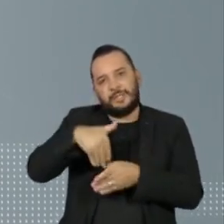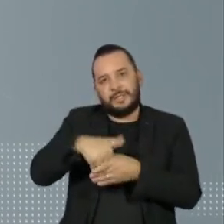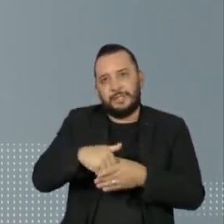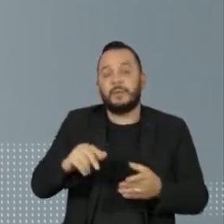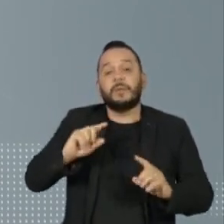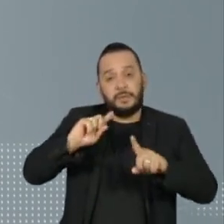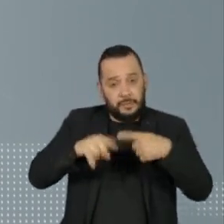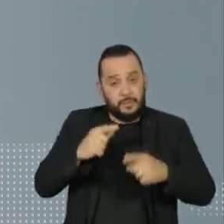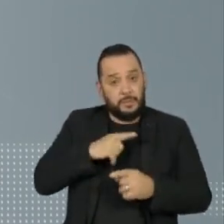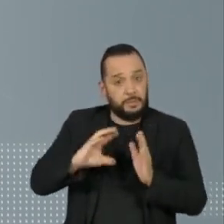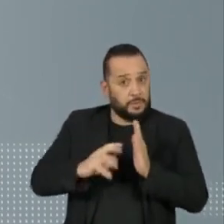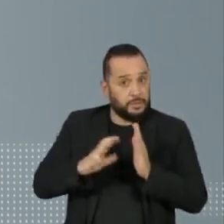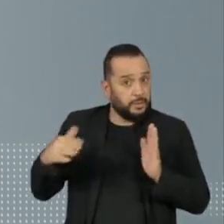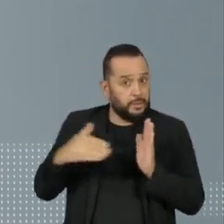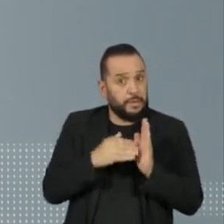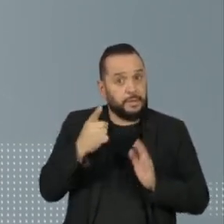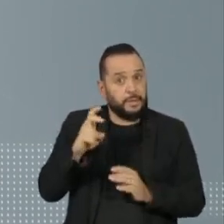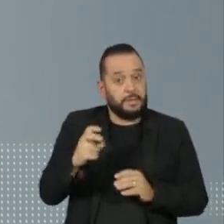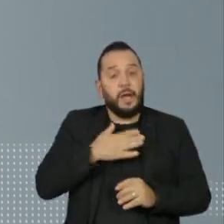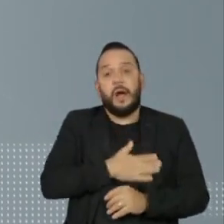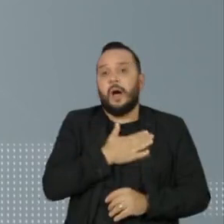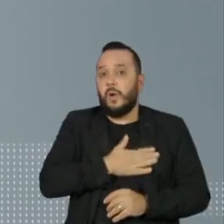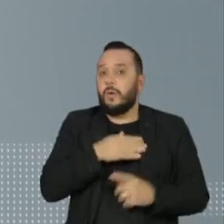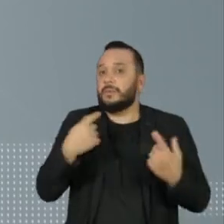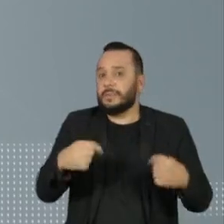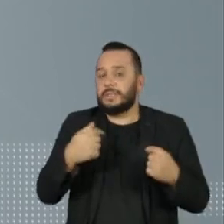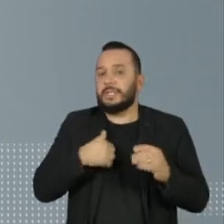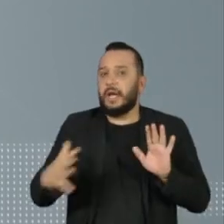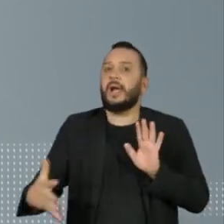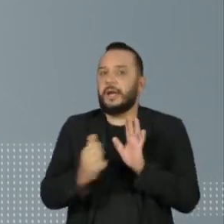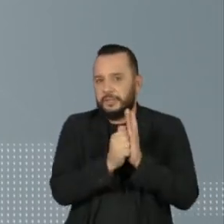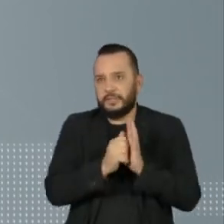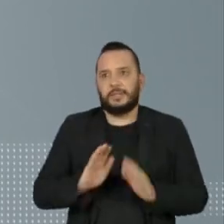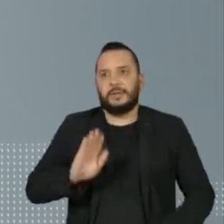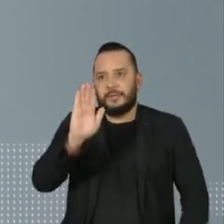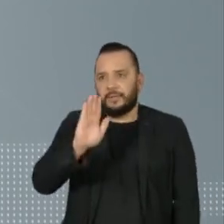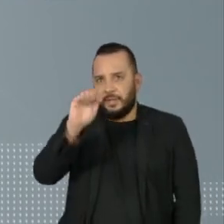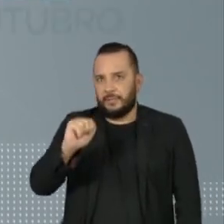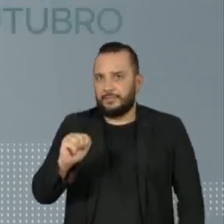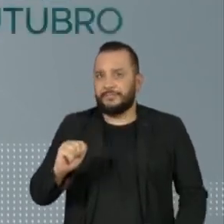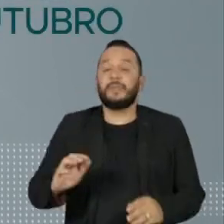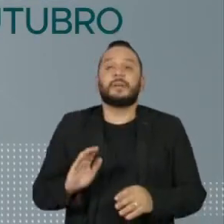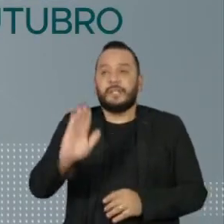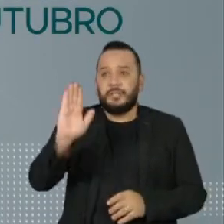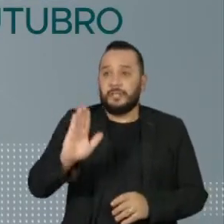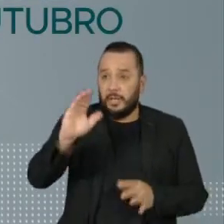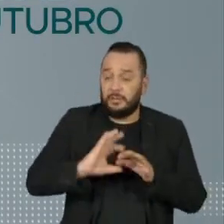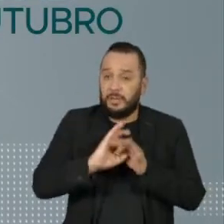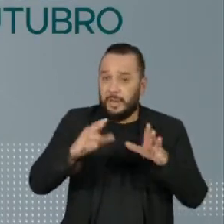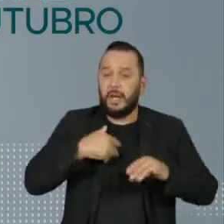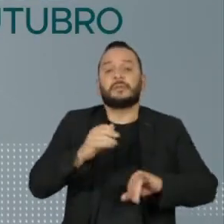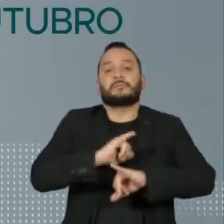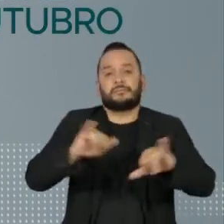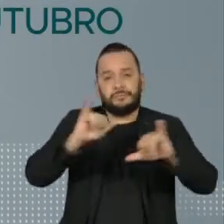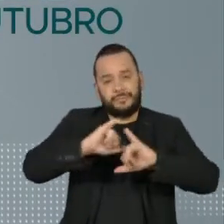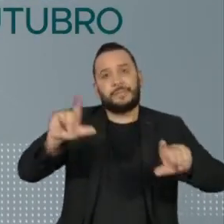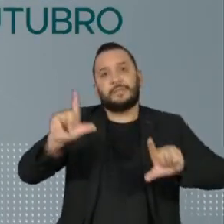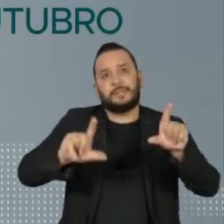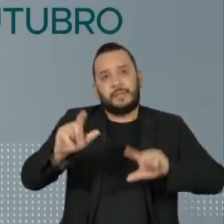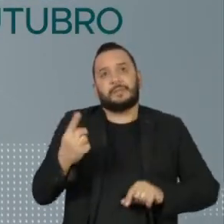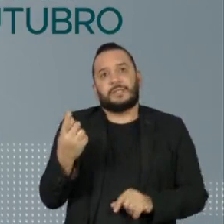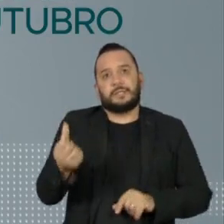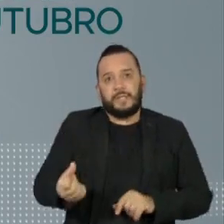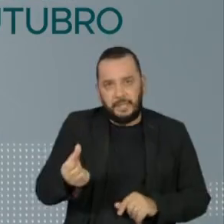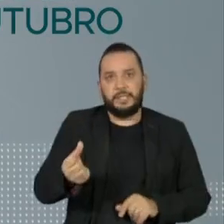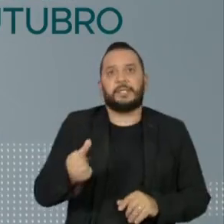disso os partidos e federações tem até 15 de agosto para registrar as candidaturas os candidatos estão liberados para a propaganda eleitoral entre